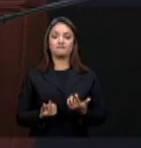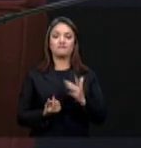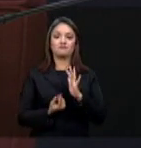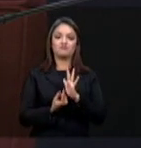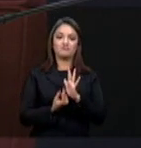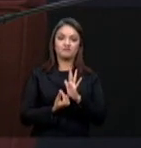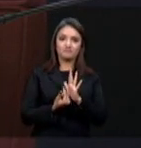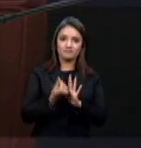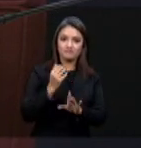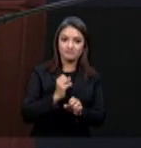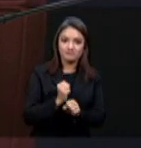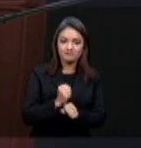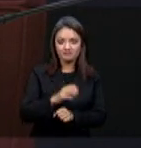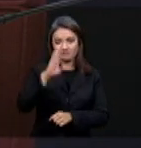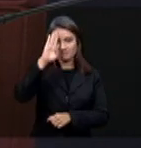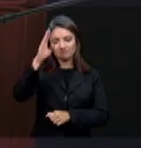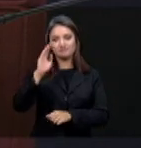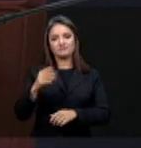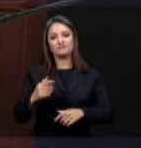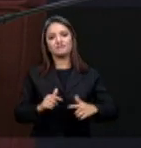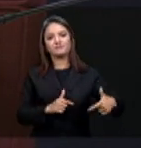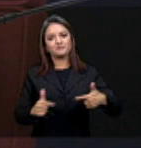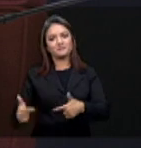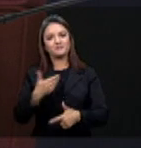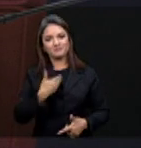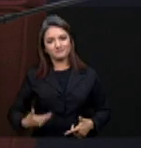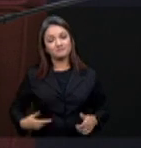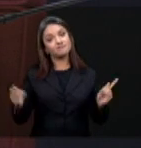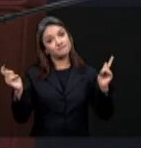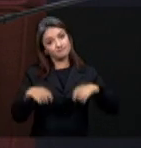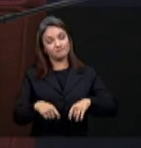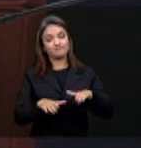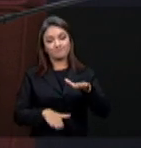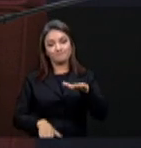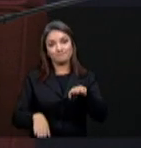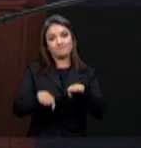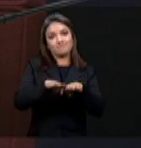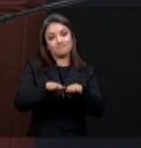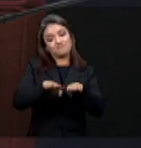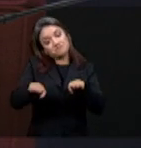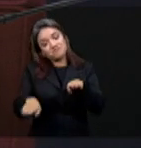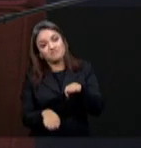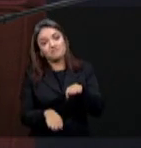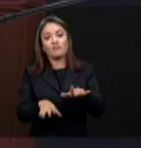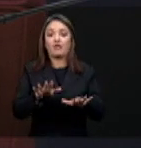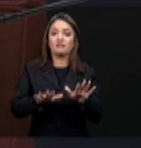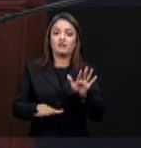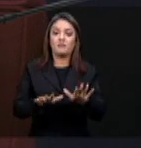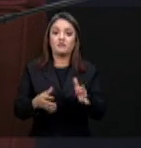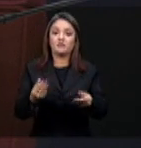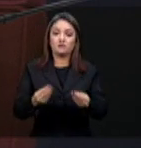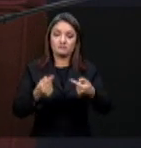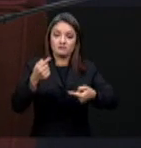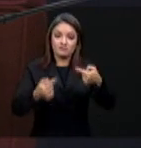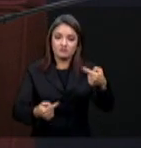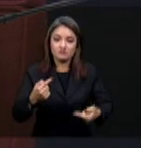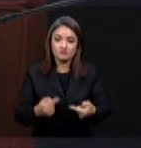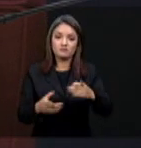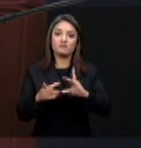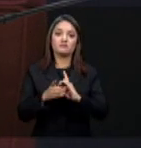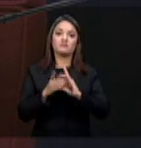especial as políticas públicas elas podem igualar ou desigualar depende fundamentalmente da discussão abrangente